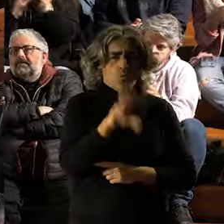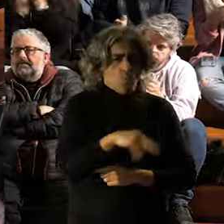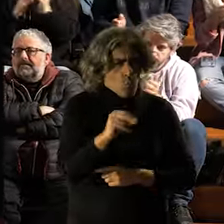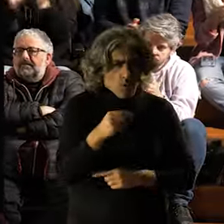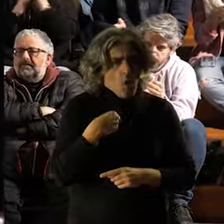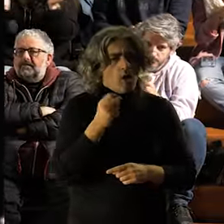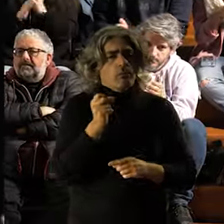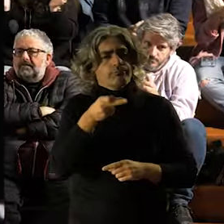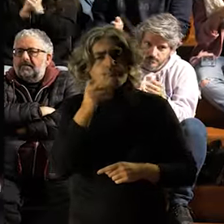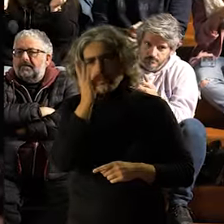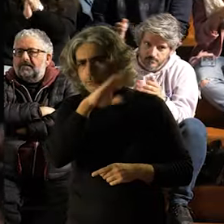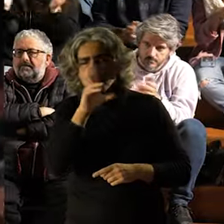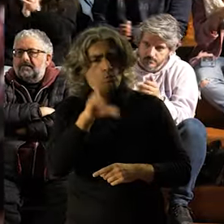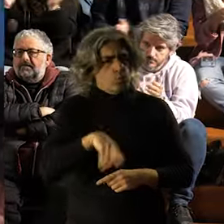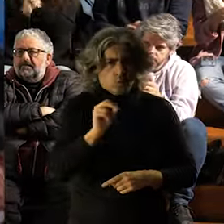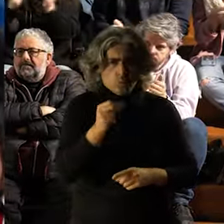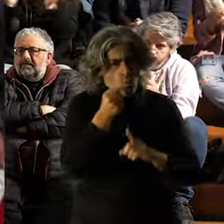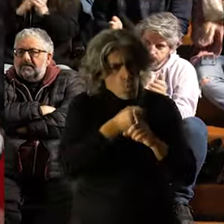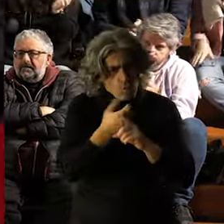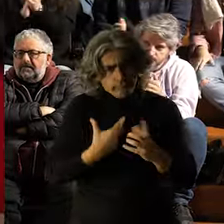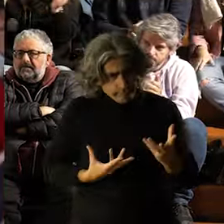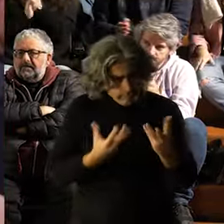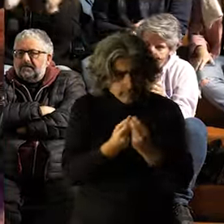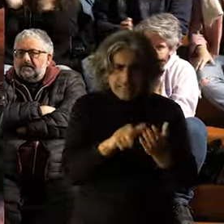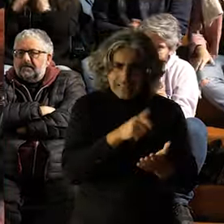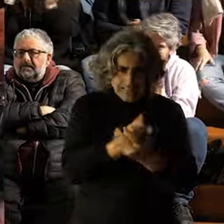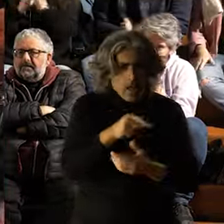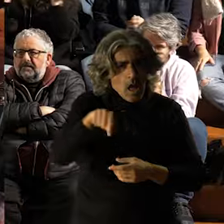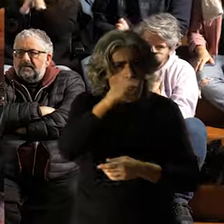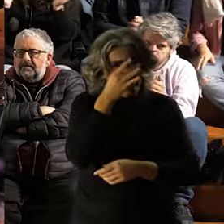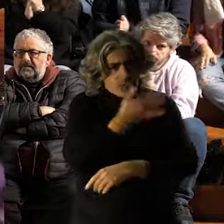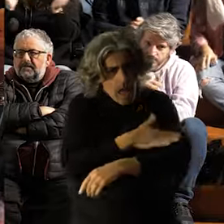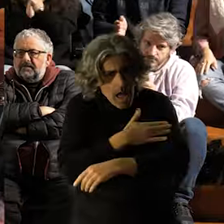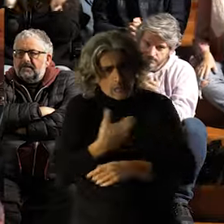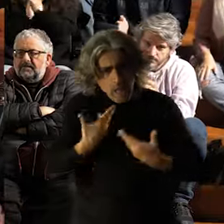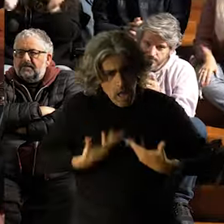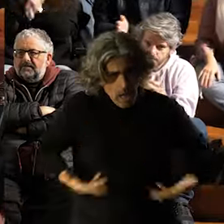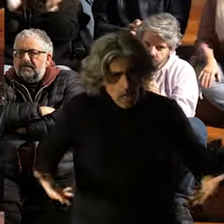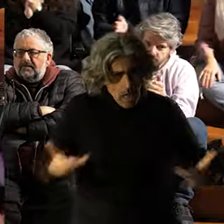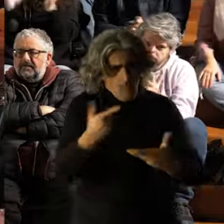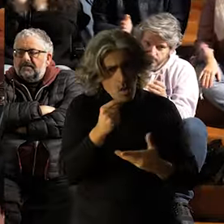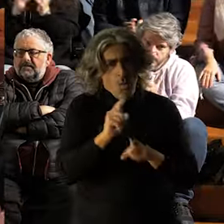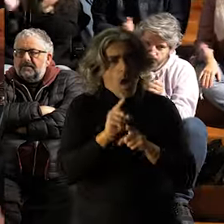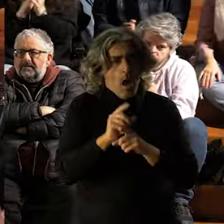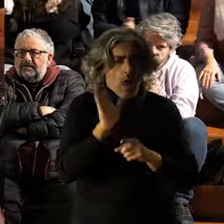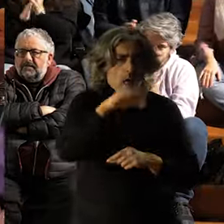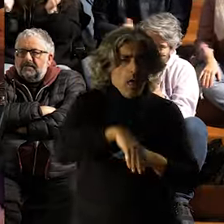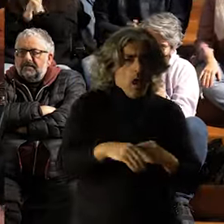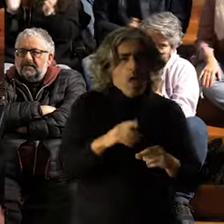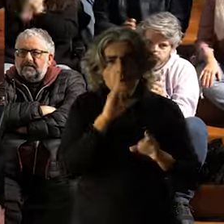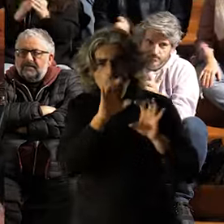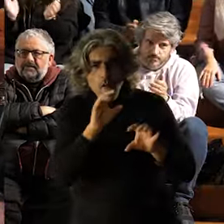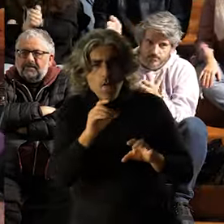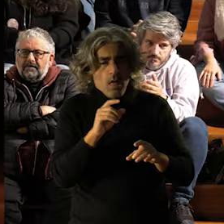faltamos a uma luta, sabem que quem está frágil conta connosco. sabem que não deixamos passar nenhuma